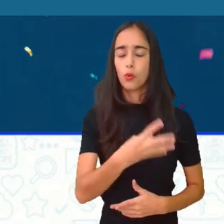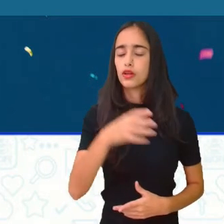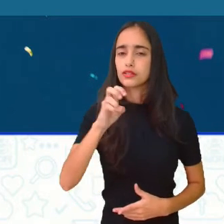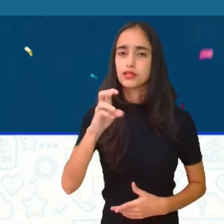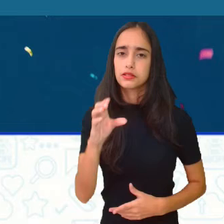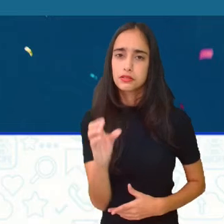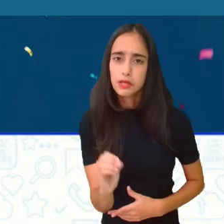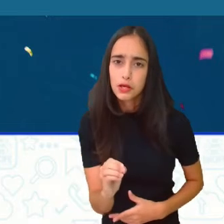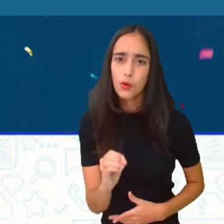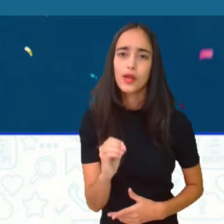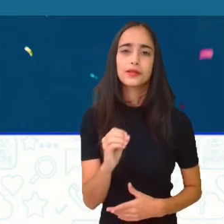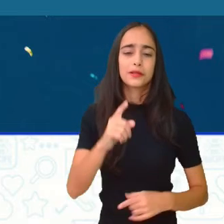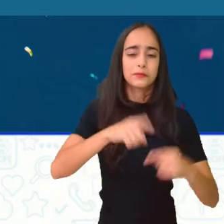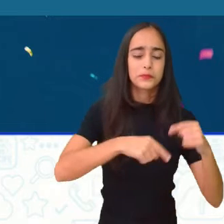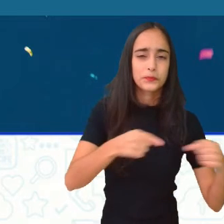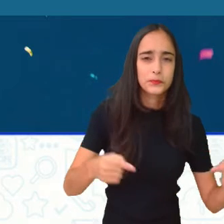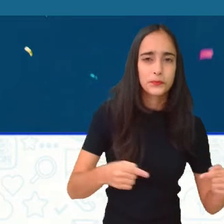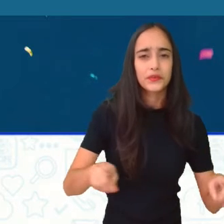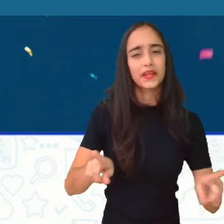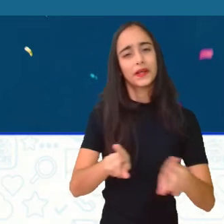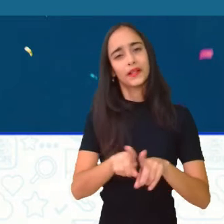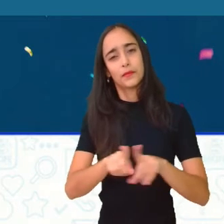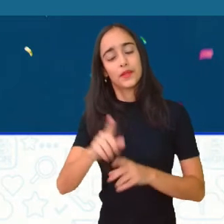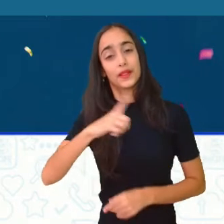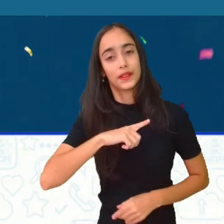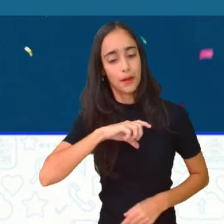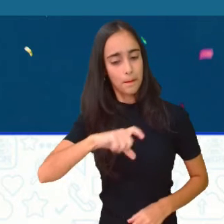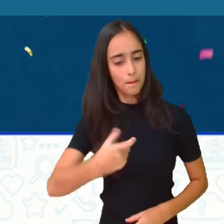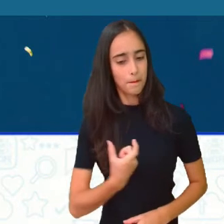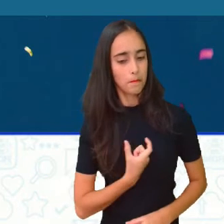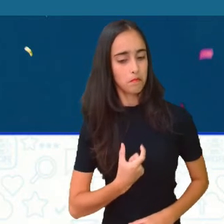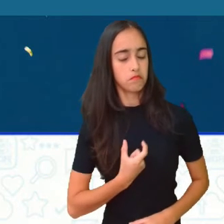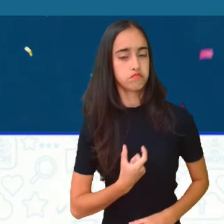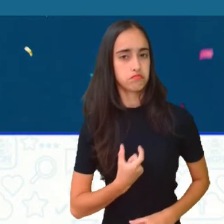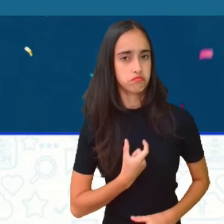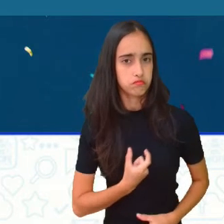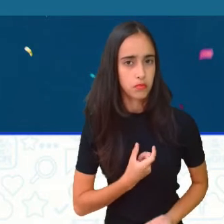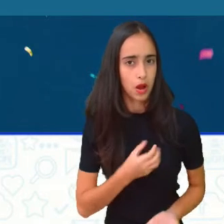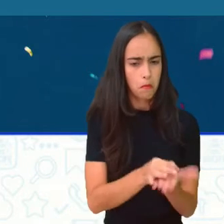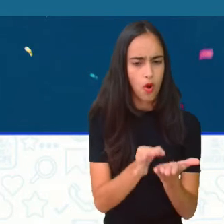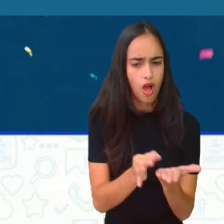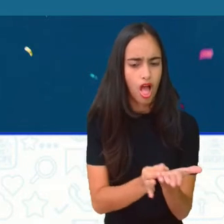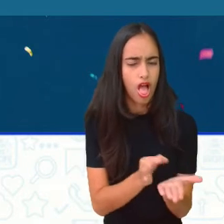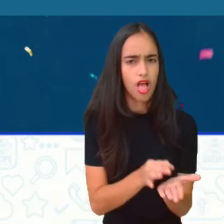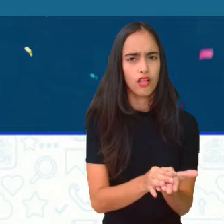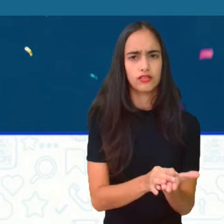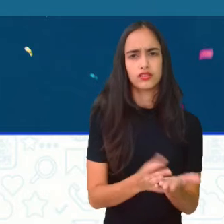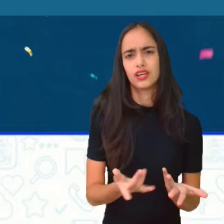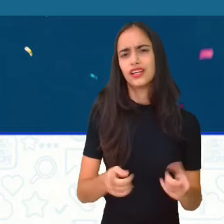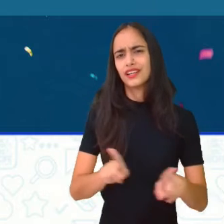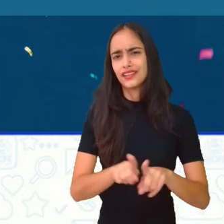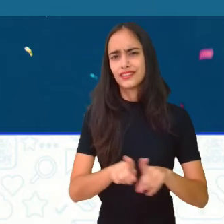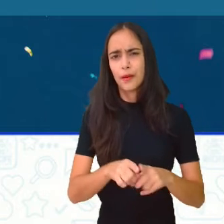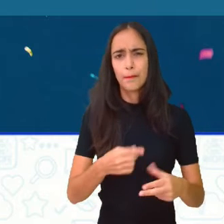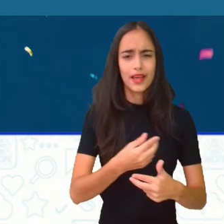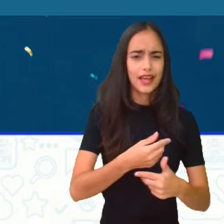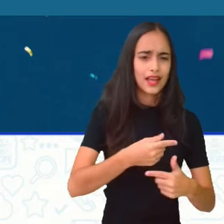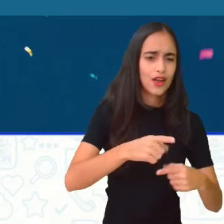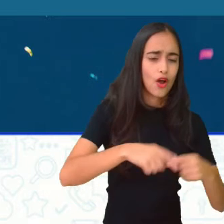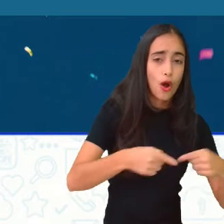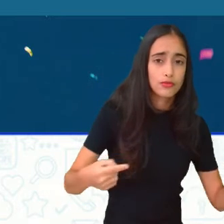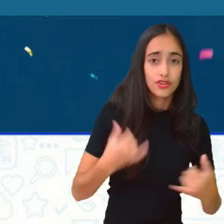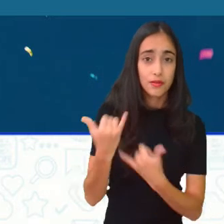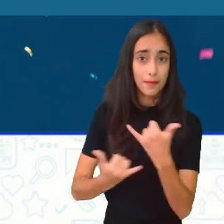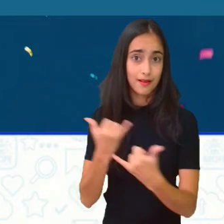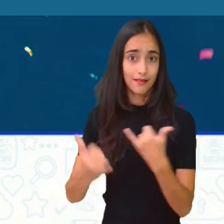estão moedas e medalhas e também centenas de objetos de brincar, como casinhas, carrinhos, espaçonaves, foguetes